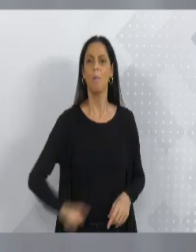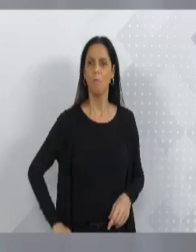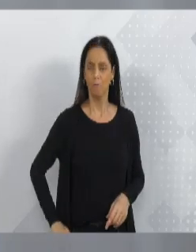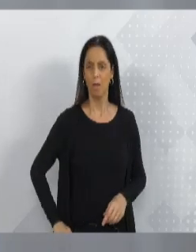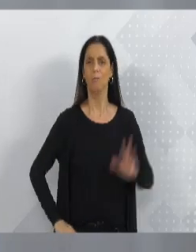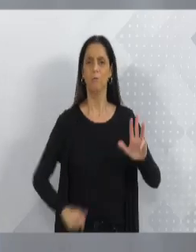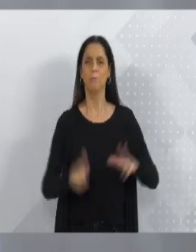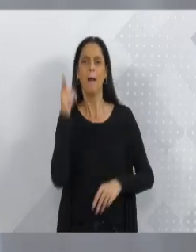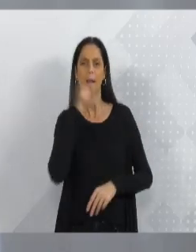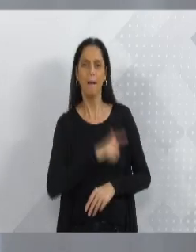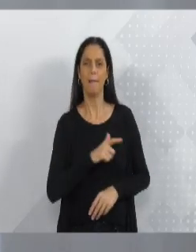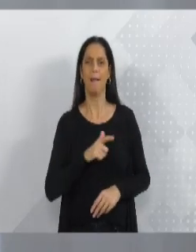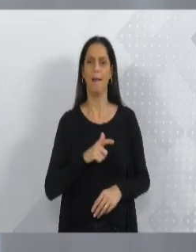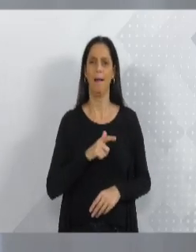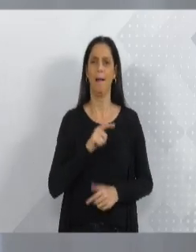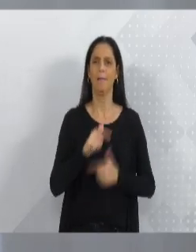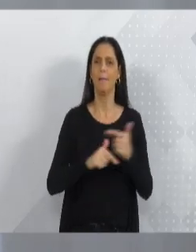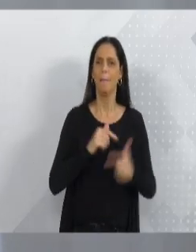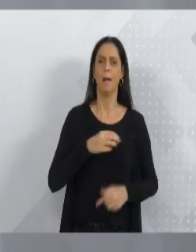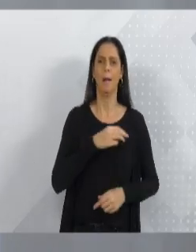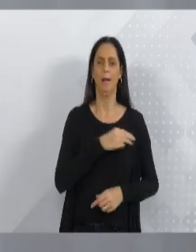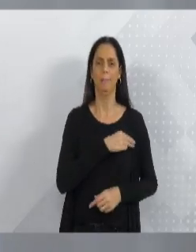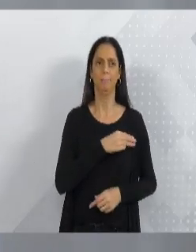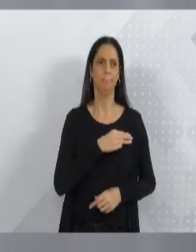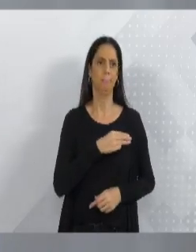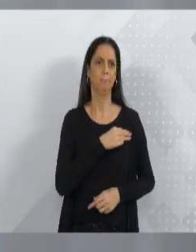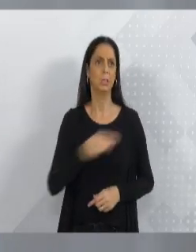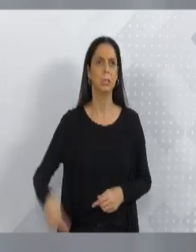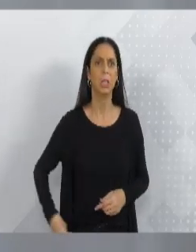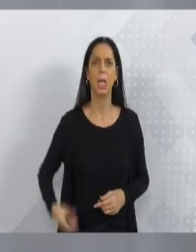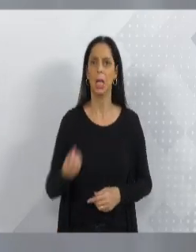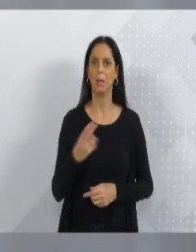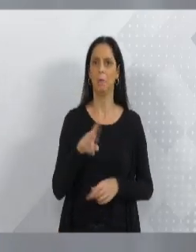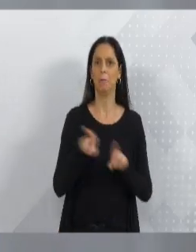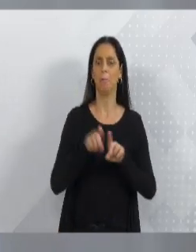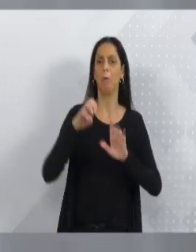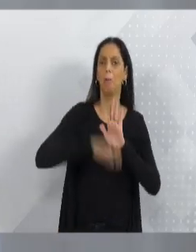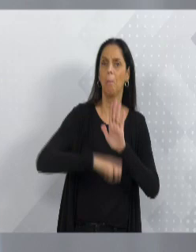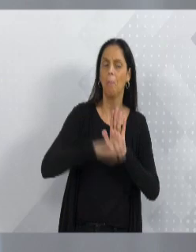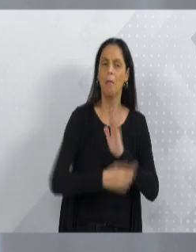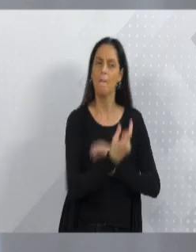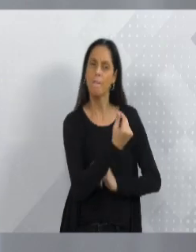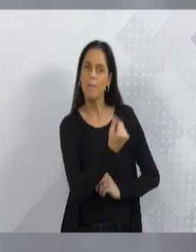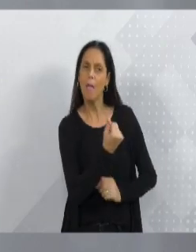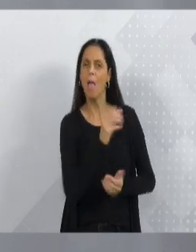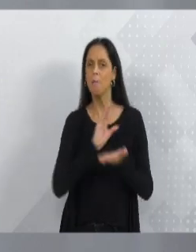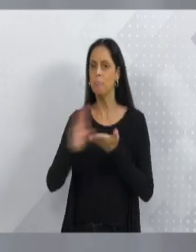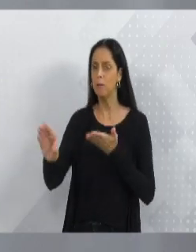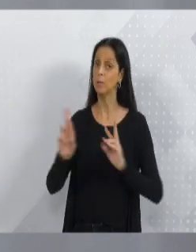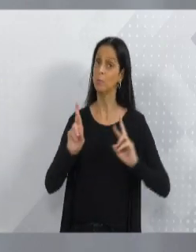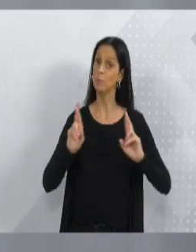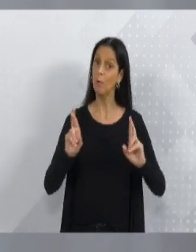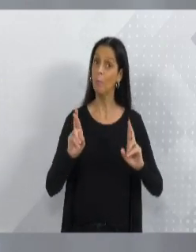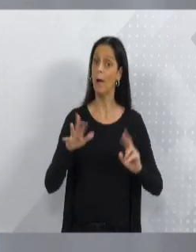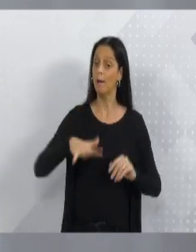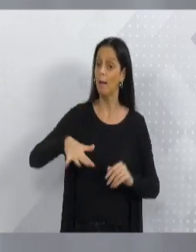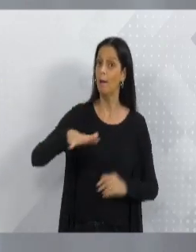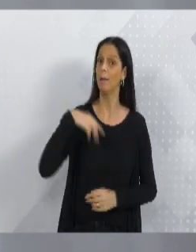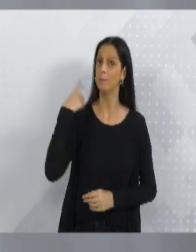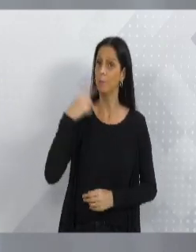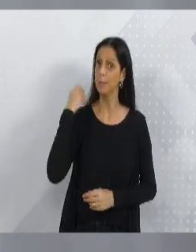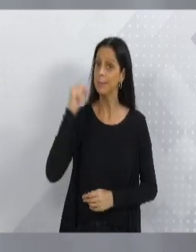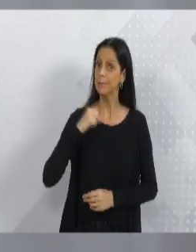de ministérios, em troca de emendas. Eu espero que aqueles deputados e senadores